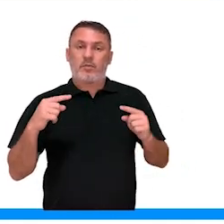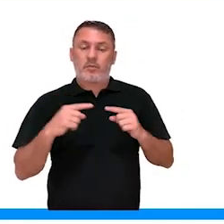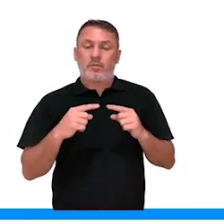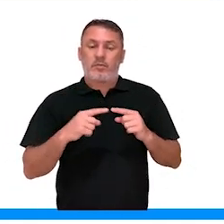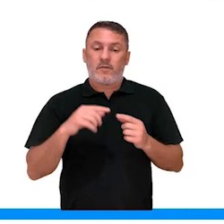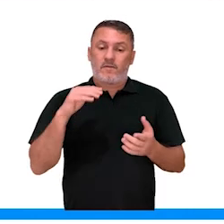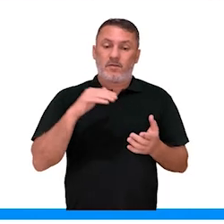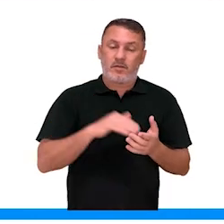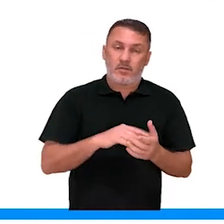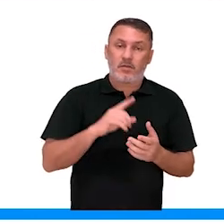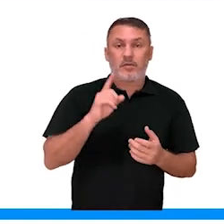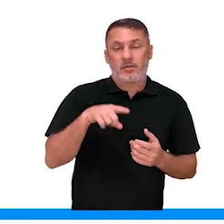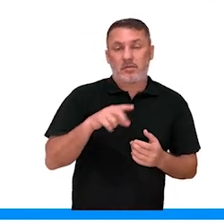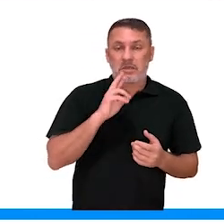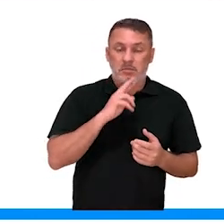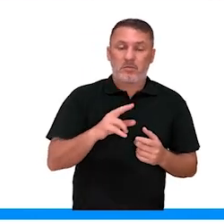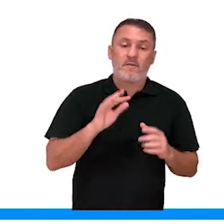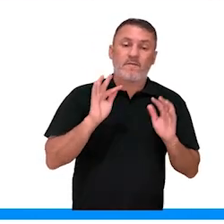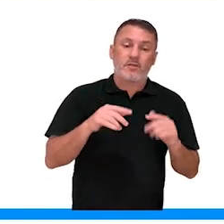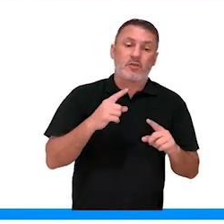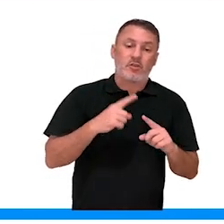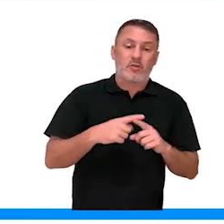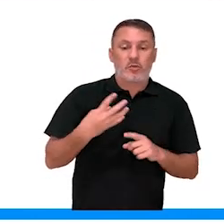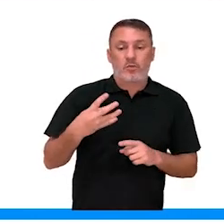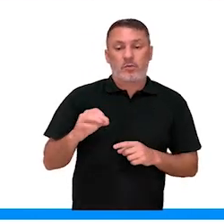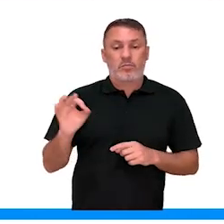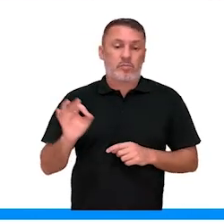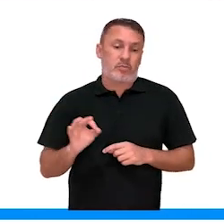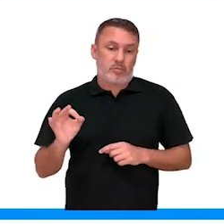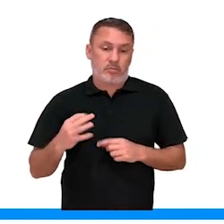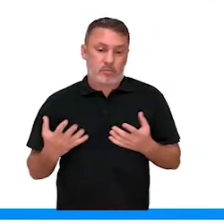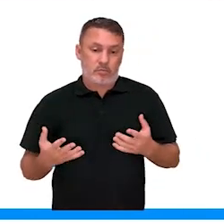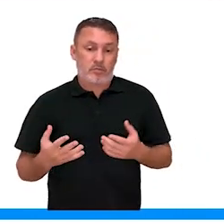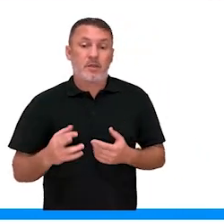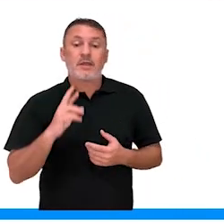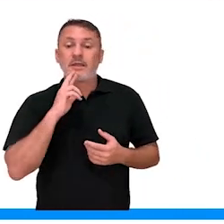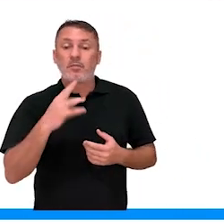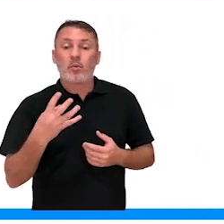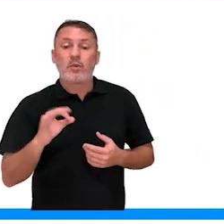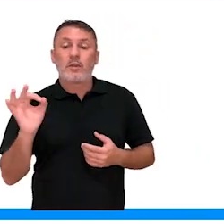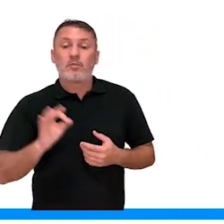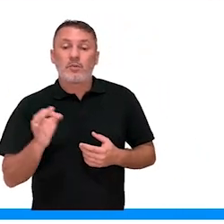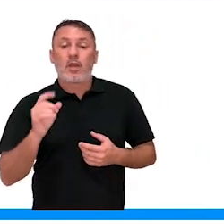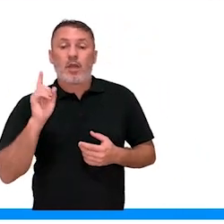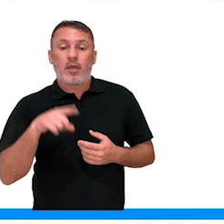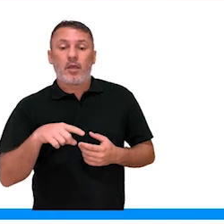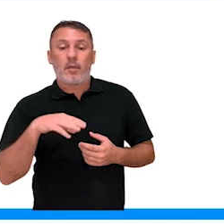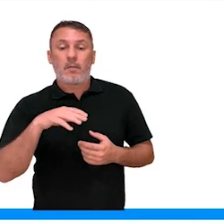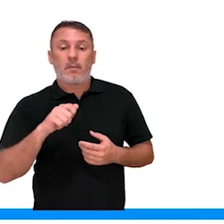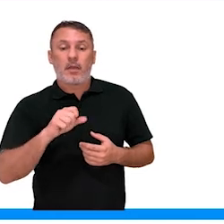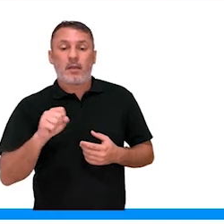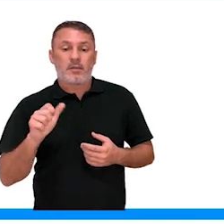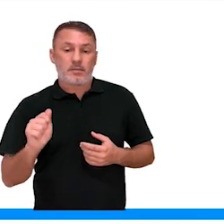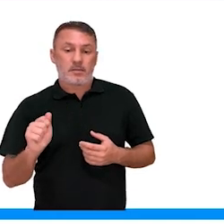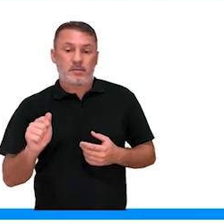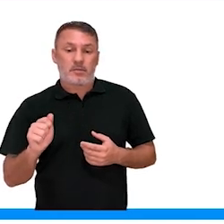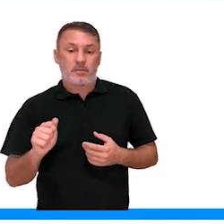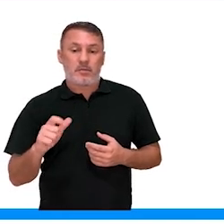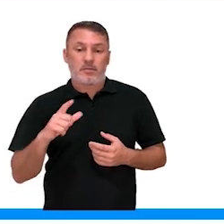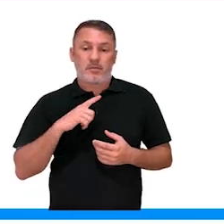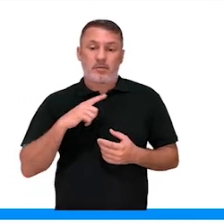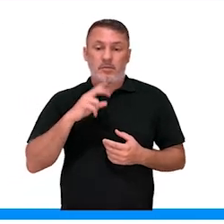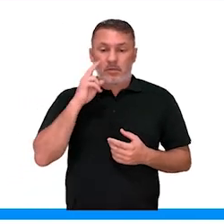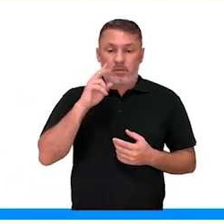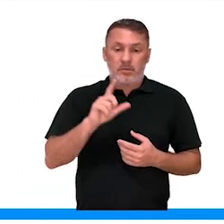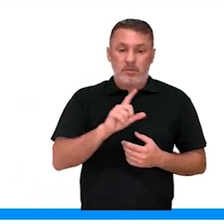miligramas. Resolvendo essa regra de X, a gente tem que X equivale a 40%. Galera,